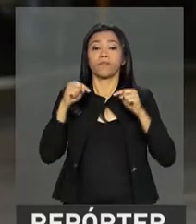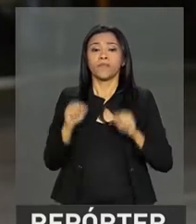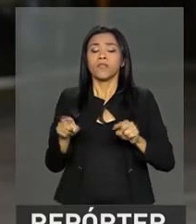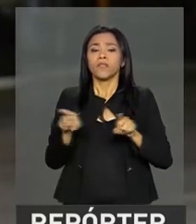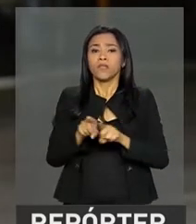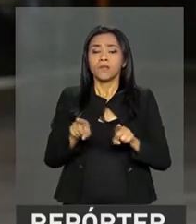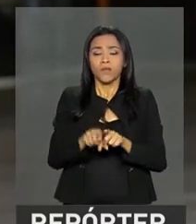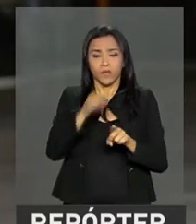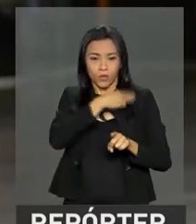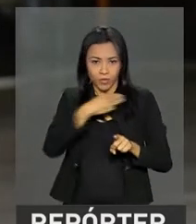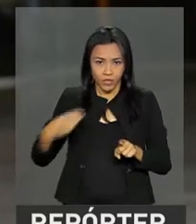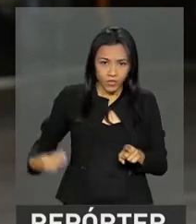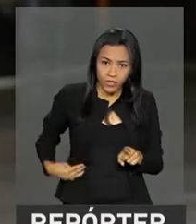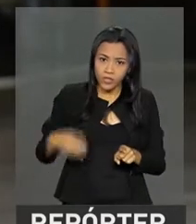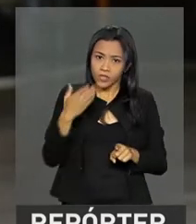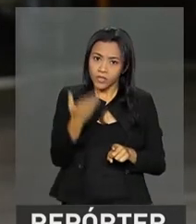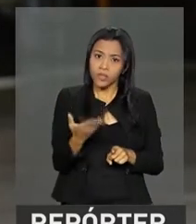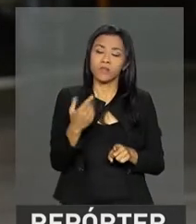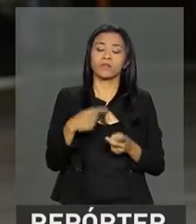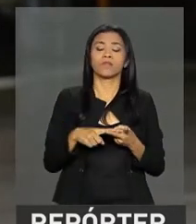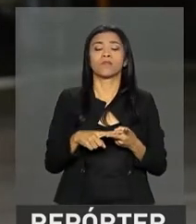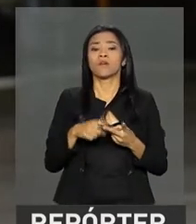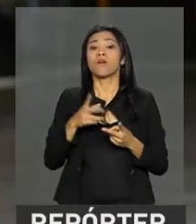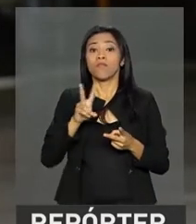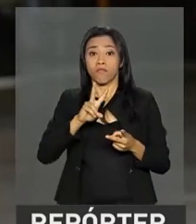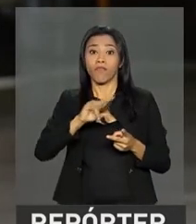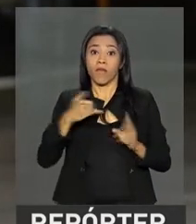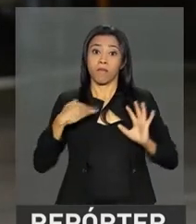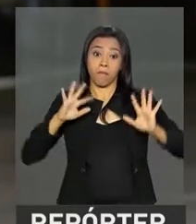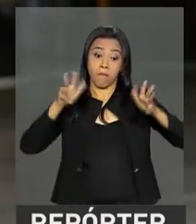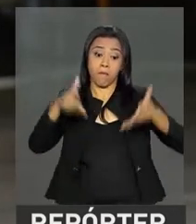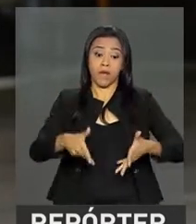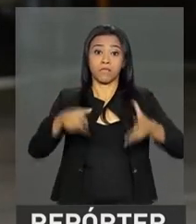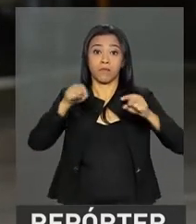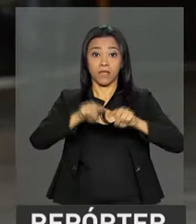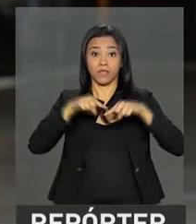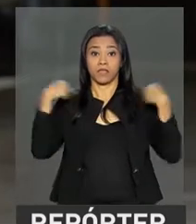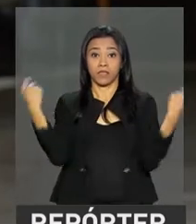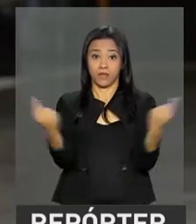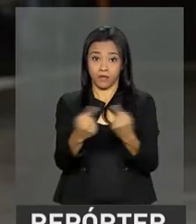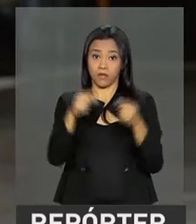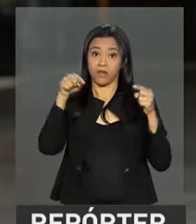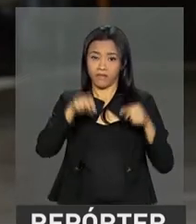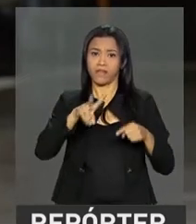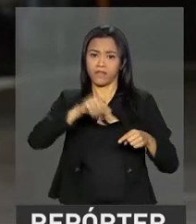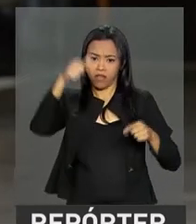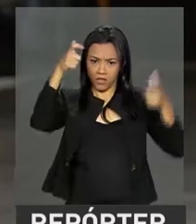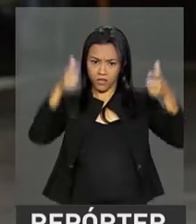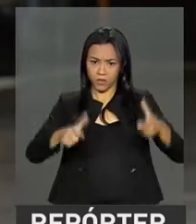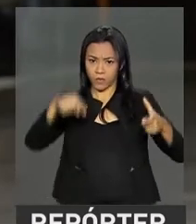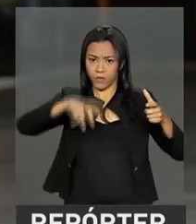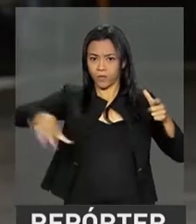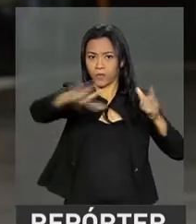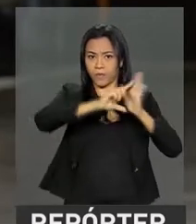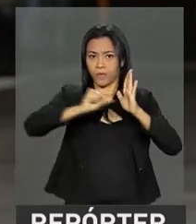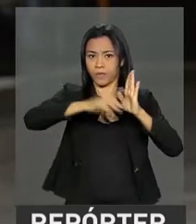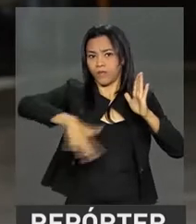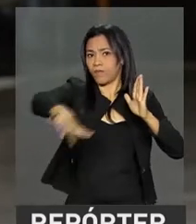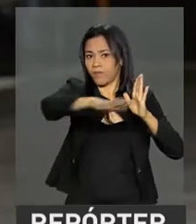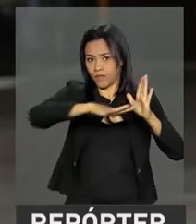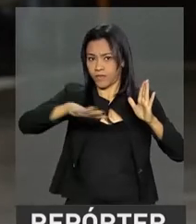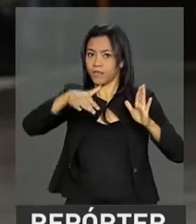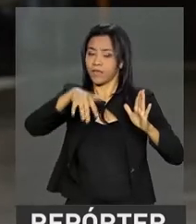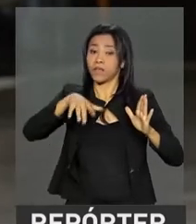desenvolvimento social e agricultura e mar terra participam da cerimônia que será que mesmo no palácio do planalto uma